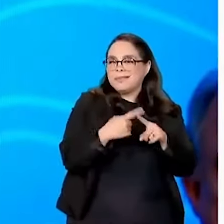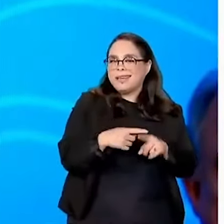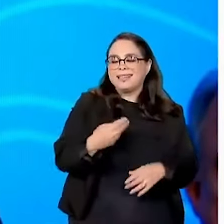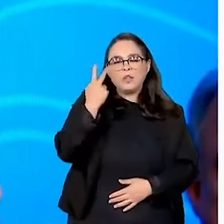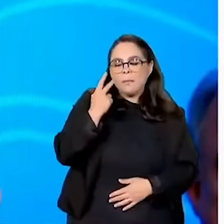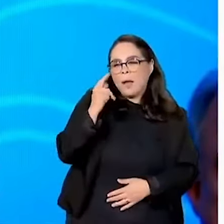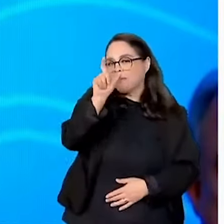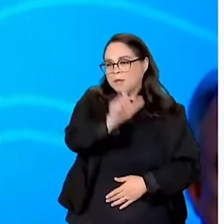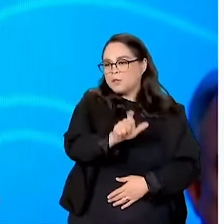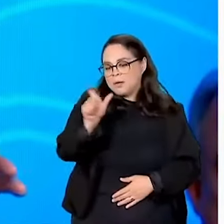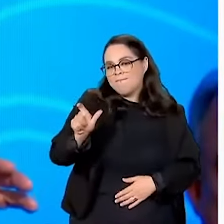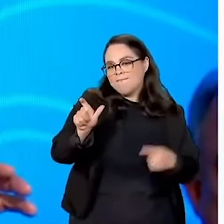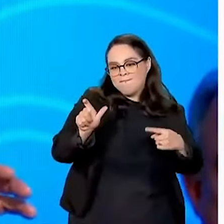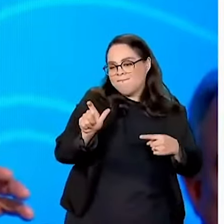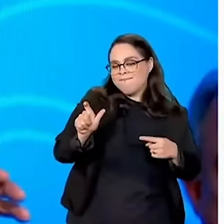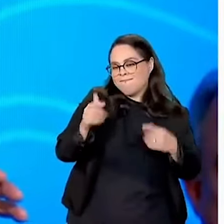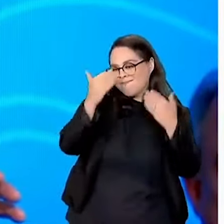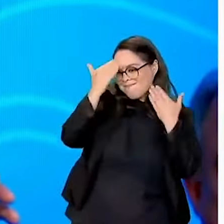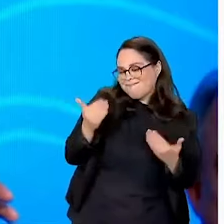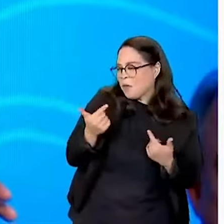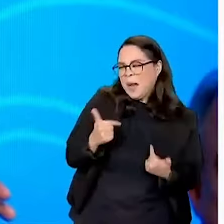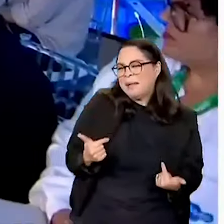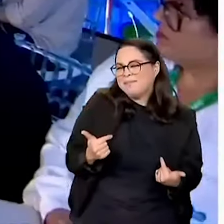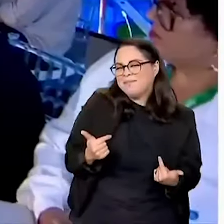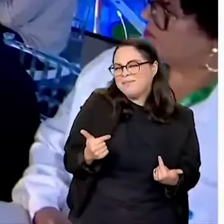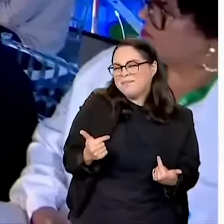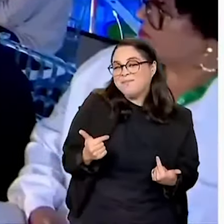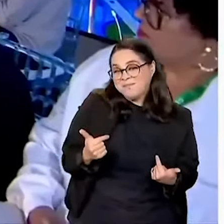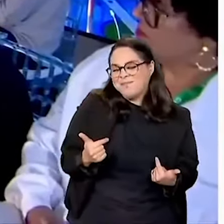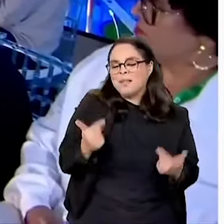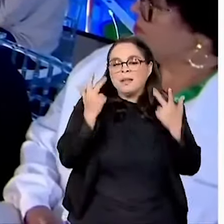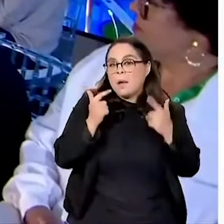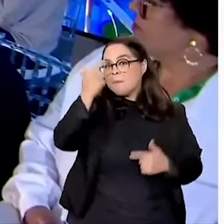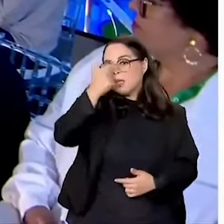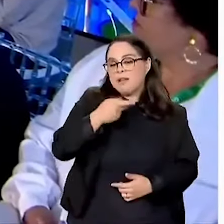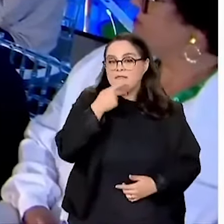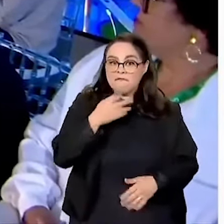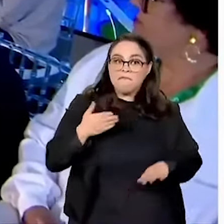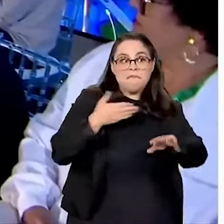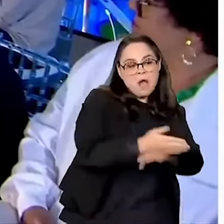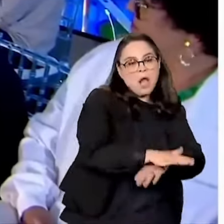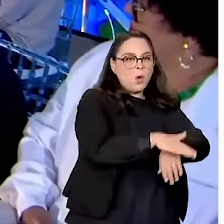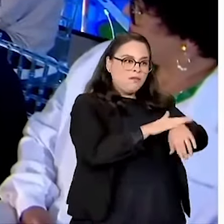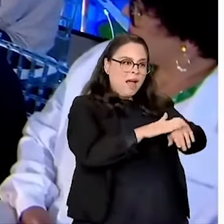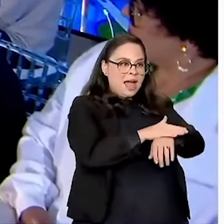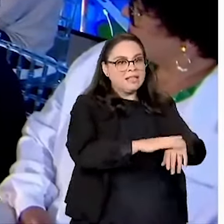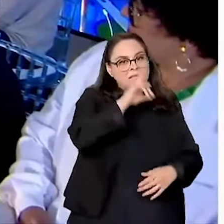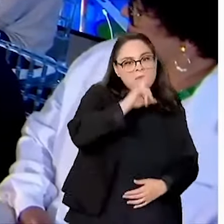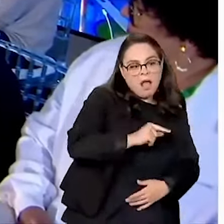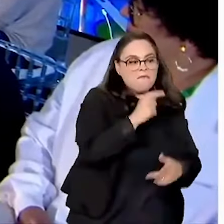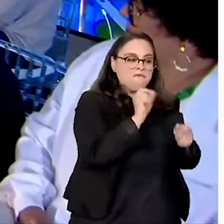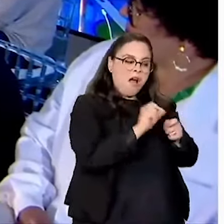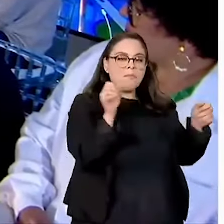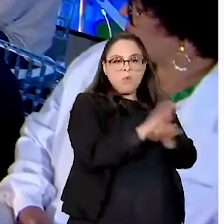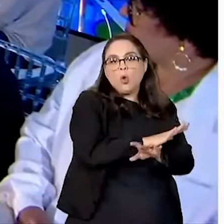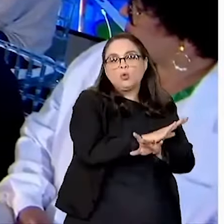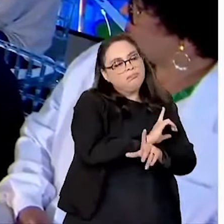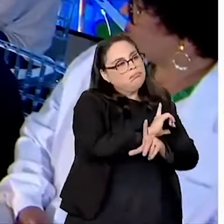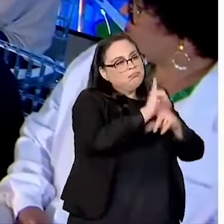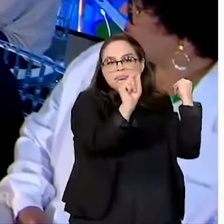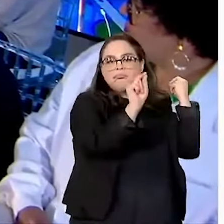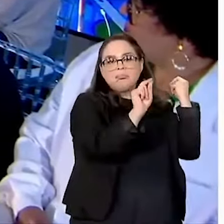as pessoas não agradecem. Normalmente as pessoas vão lá, conversam com o Alckmin, faz um monte de coisa e tal, e quando